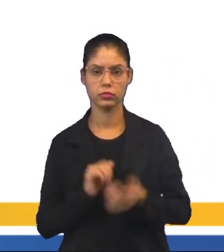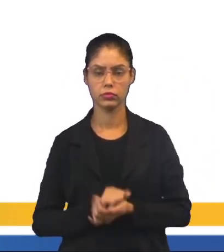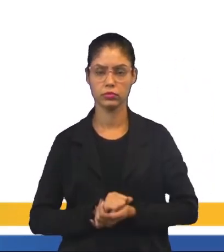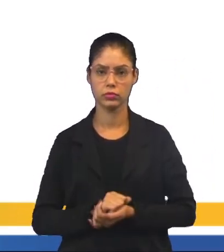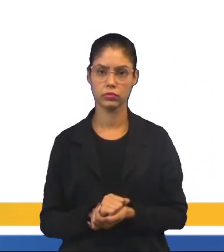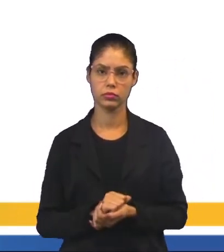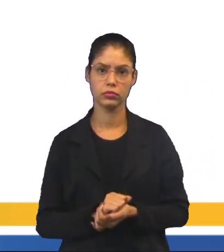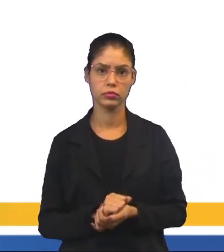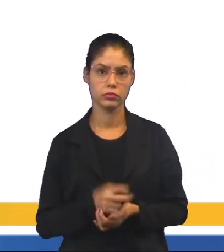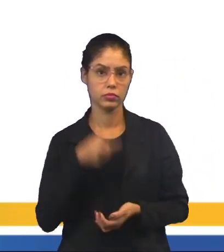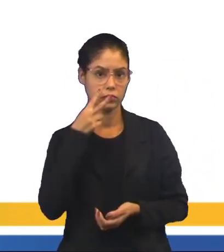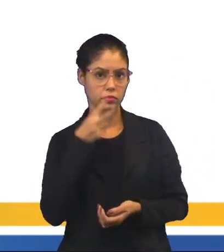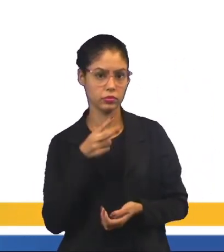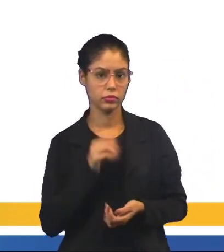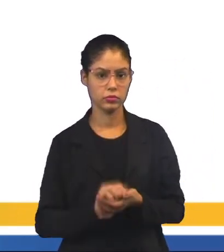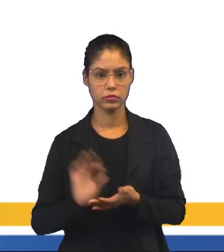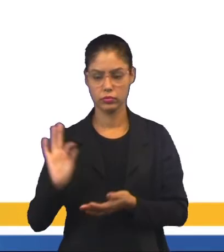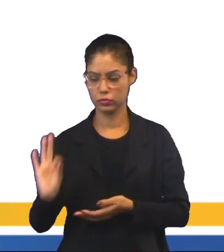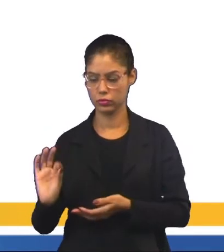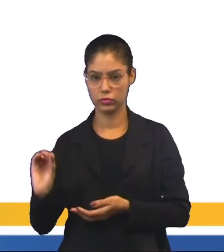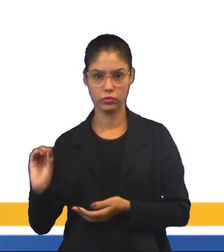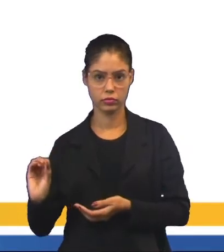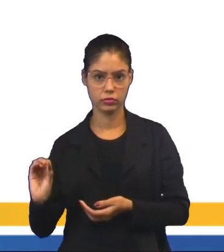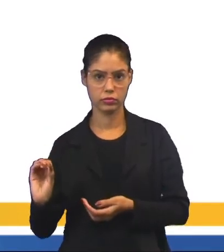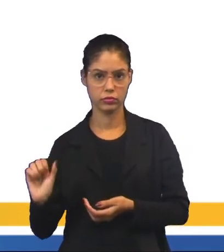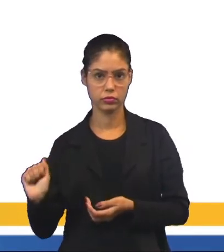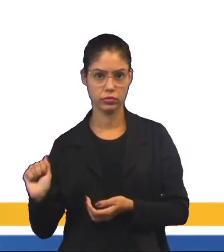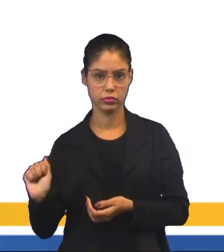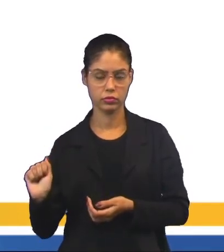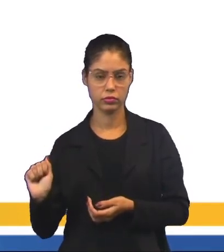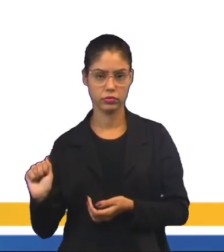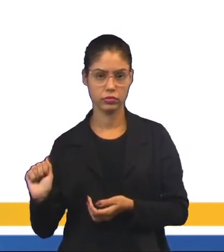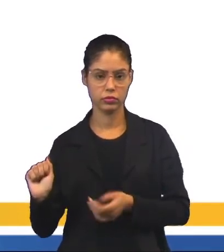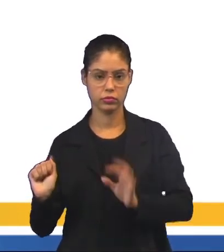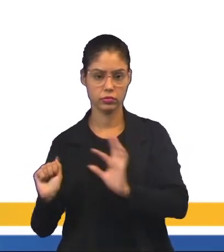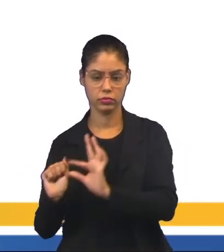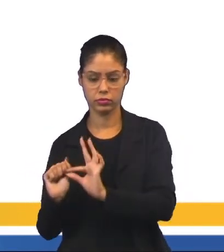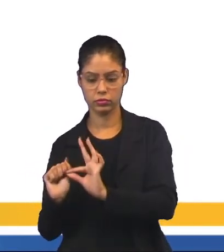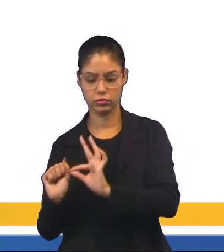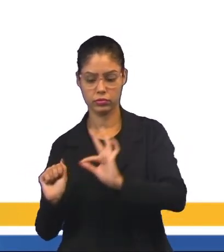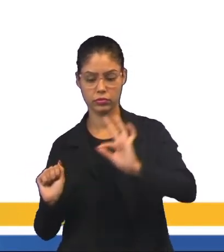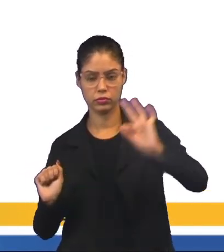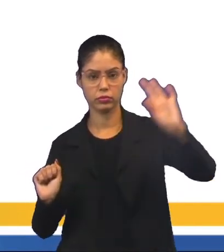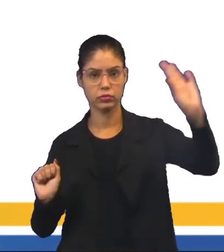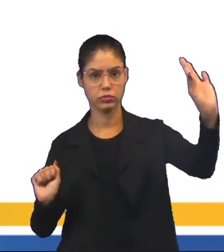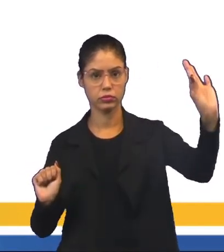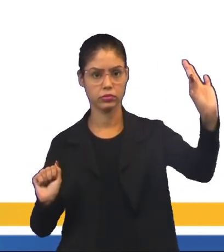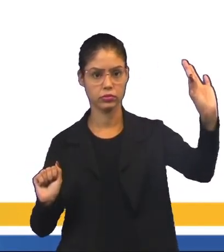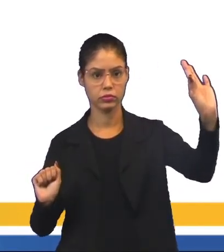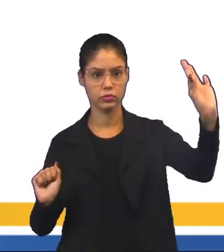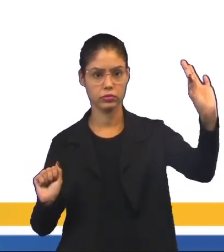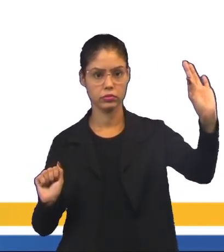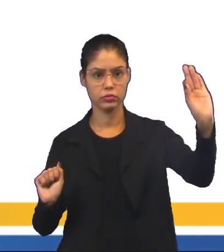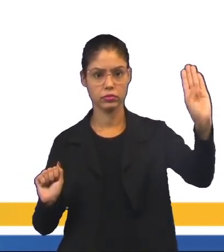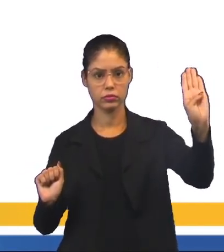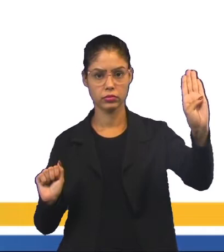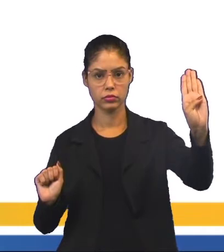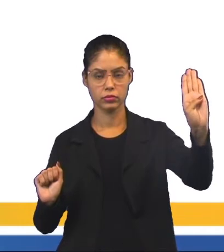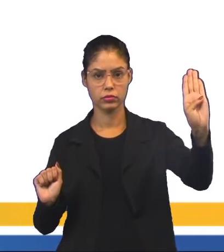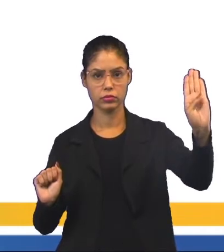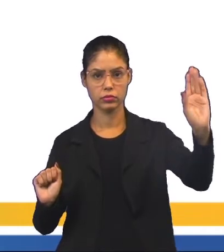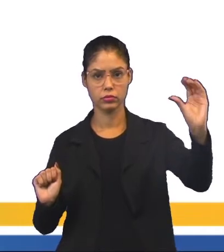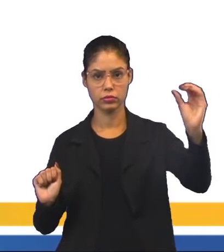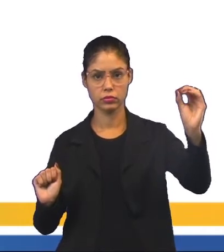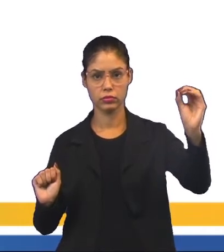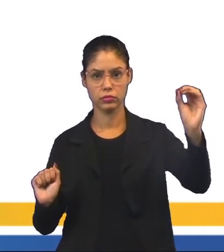acima. Então, eu venho do 0 ao ponto A, eu tenho A0, e se eu subir, eu vou ter o ponto